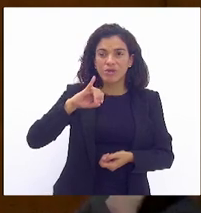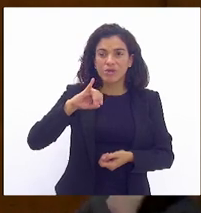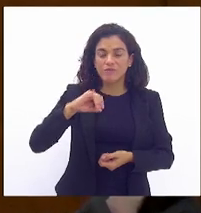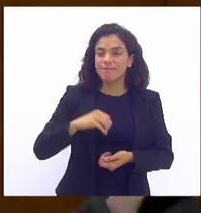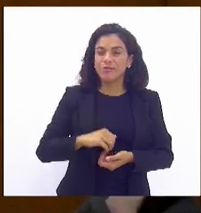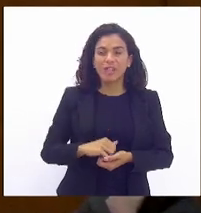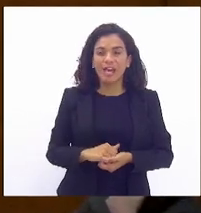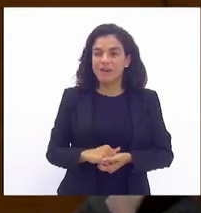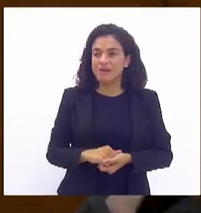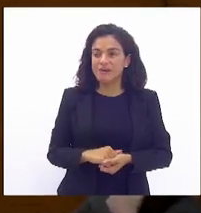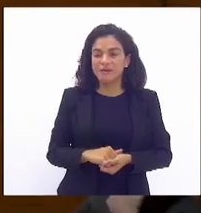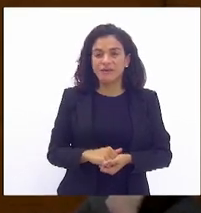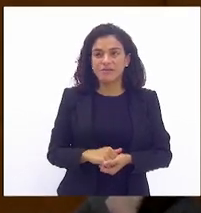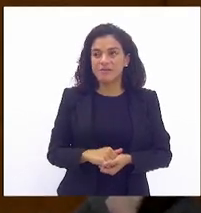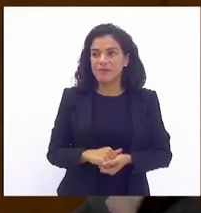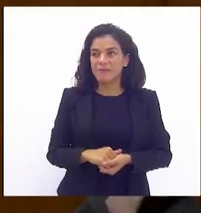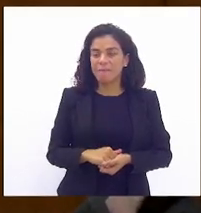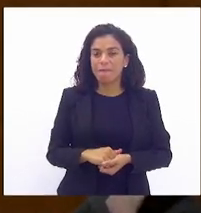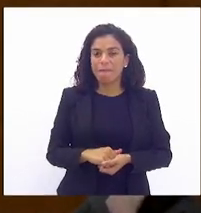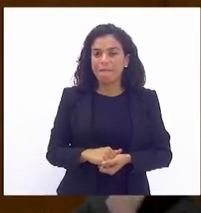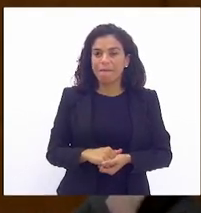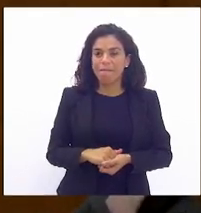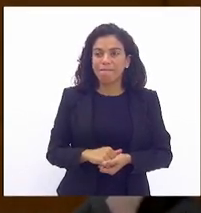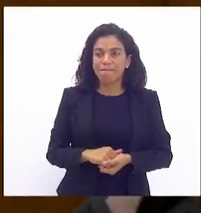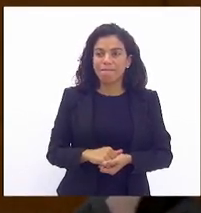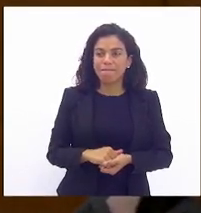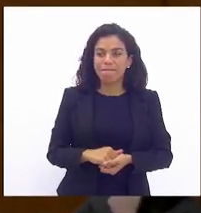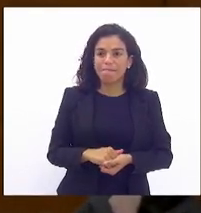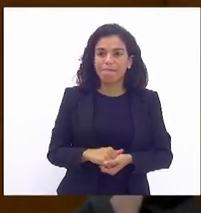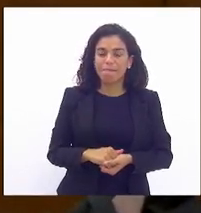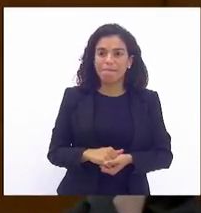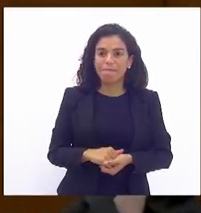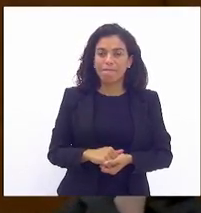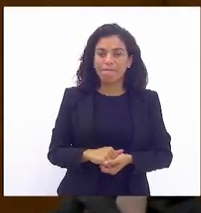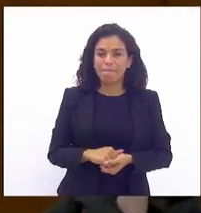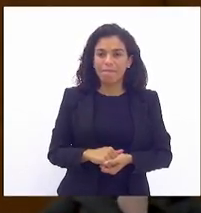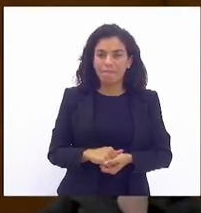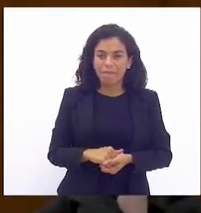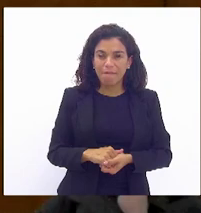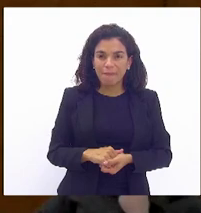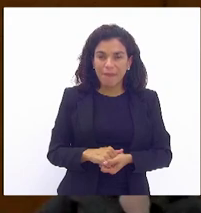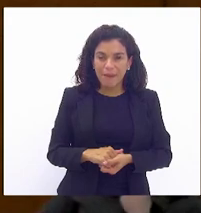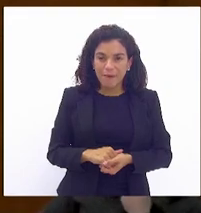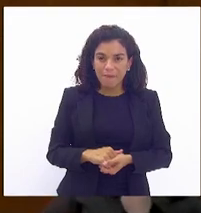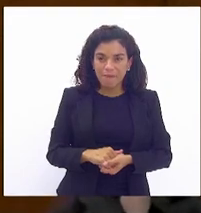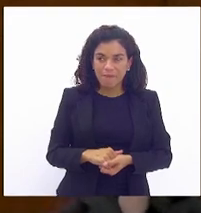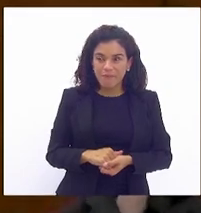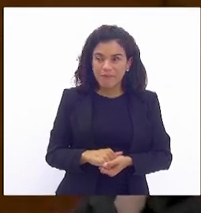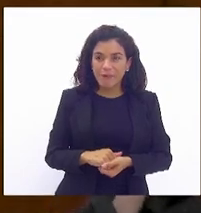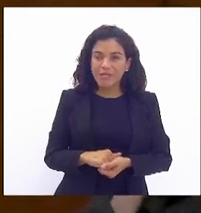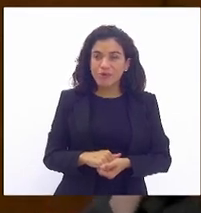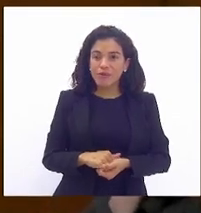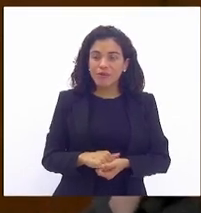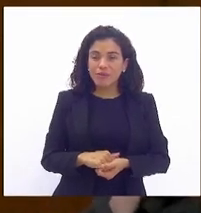Raoni, Deise. É um prazer estar aqui, tá, discutindo